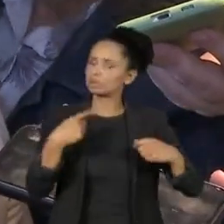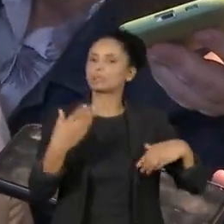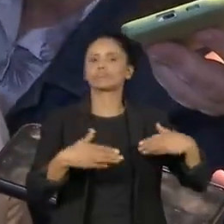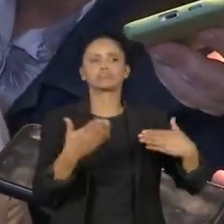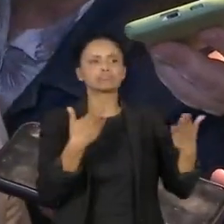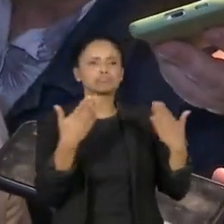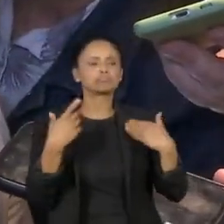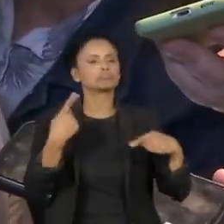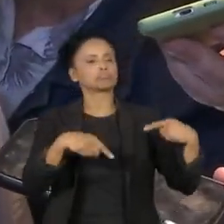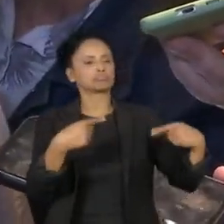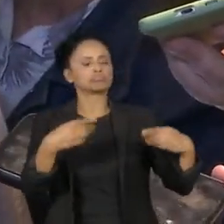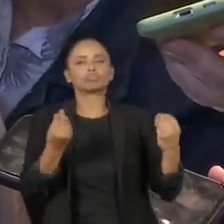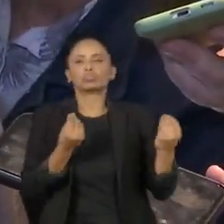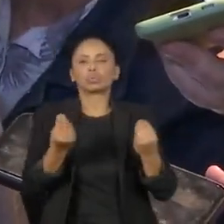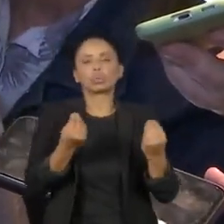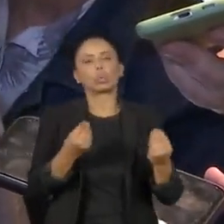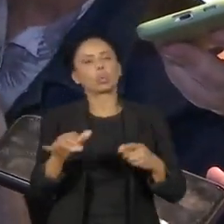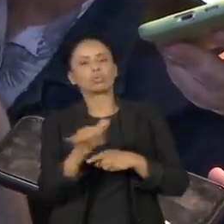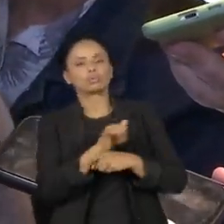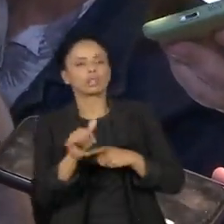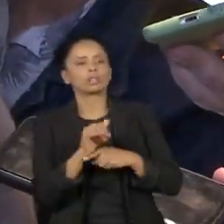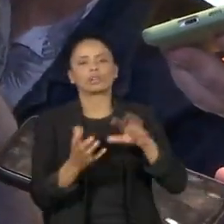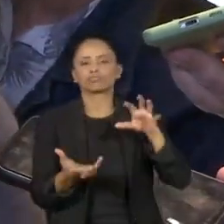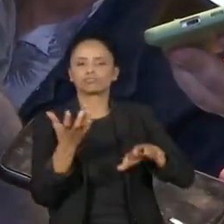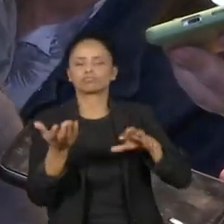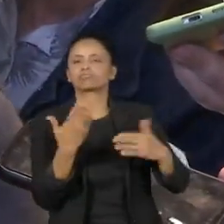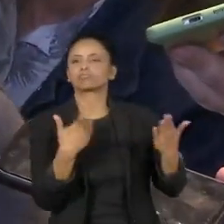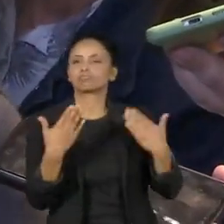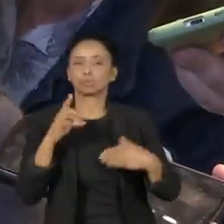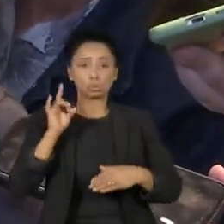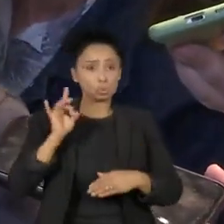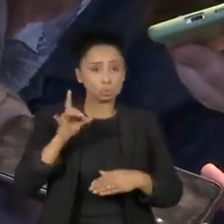discutir e conversar com esse Congresso ainda, não apenas com o Congresso eleito a partir de 23.